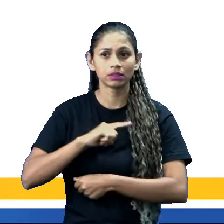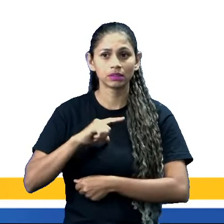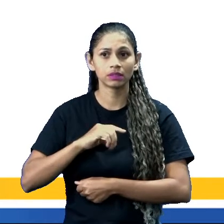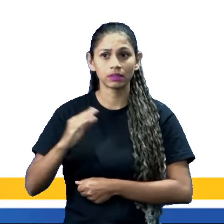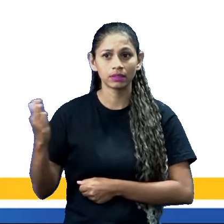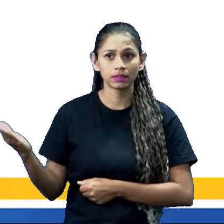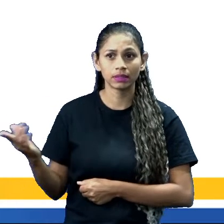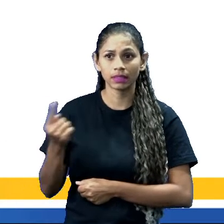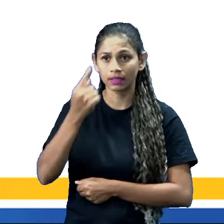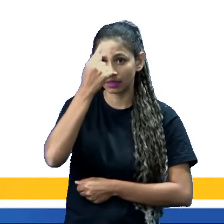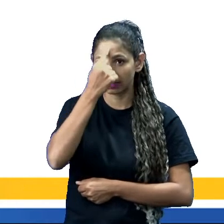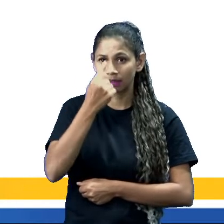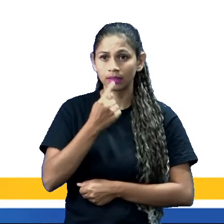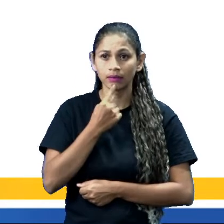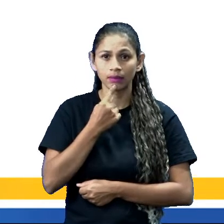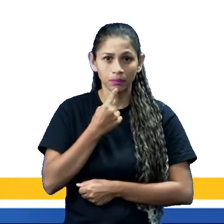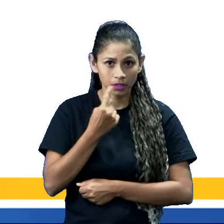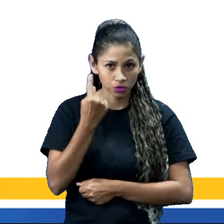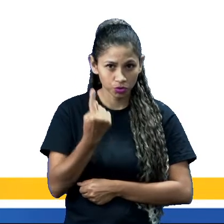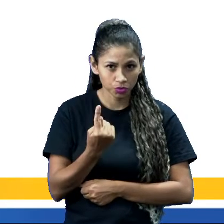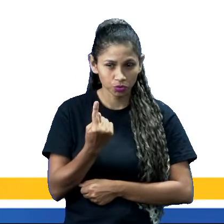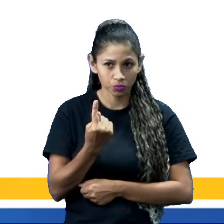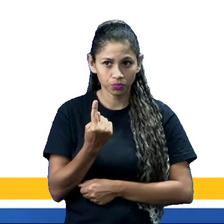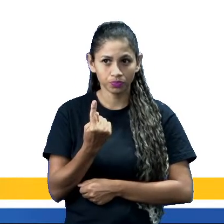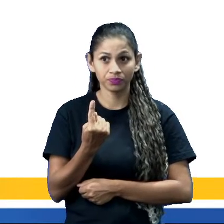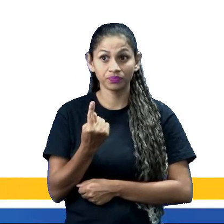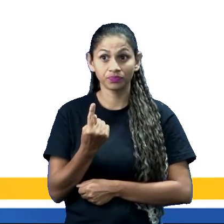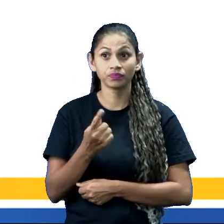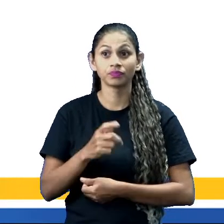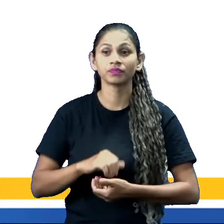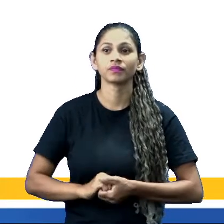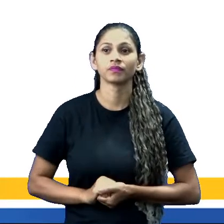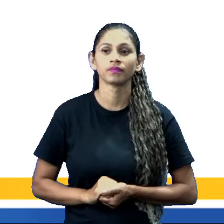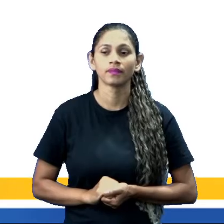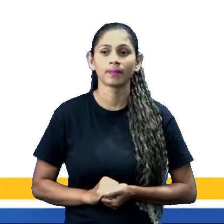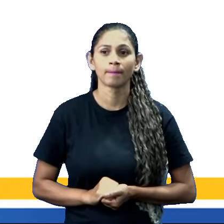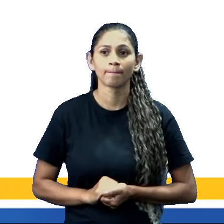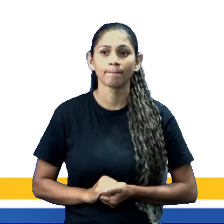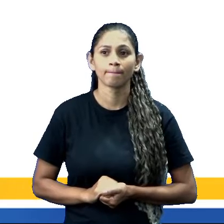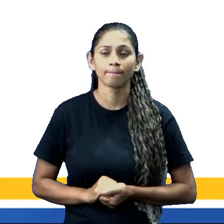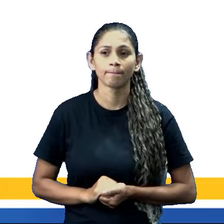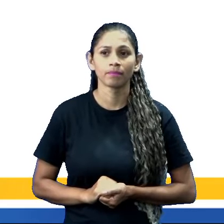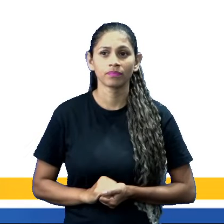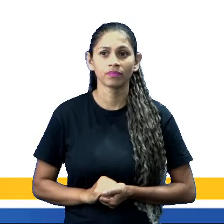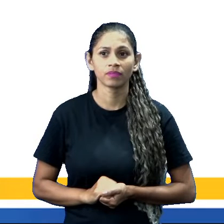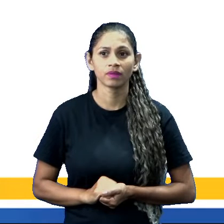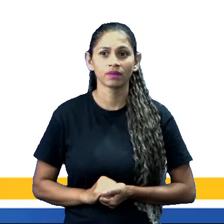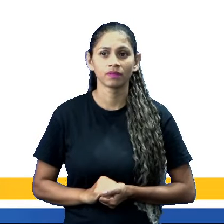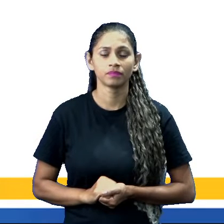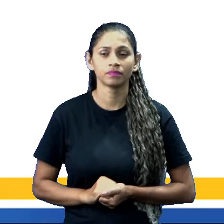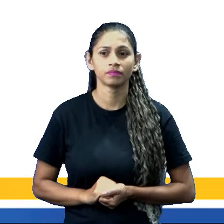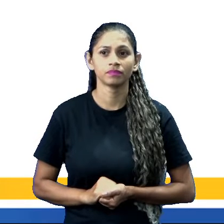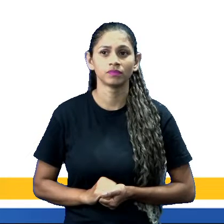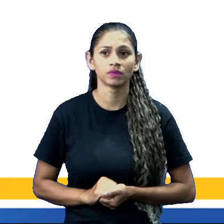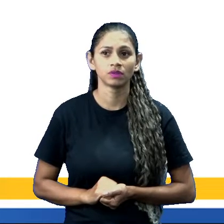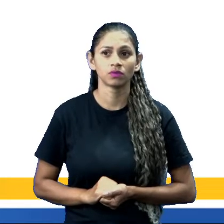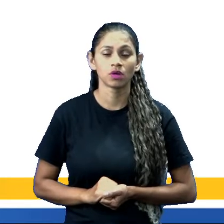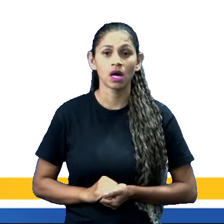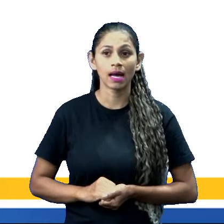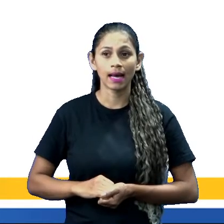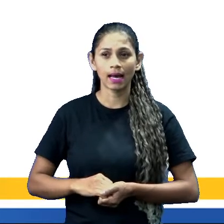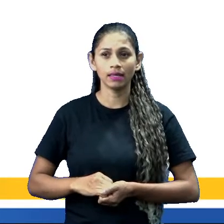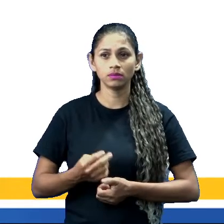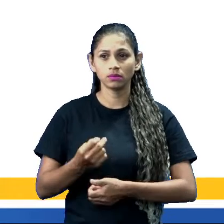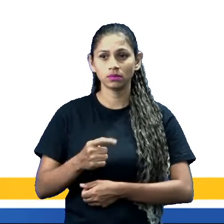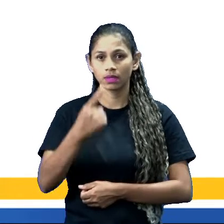de incêndio, os bombeiros precisam sempre estar ali atentos e alertas. A gente tem esses sprinkles, né, que liberam a água